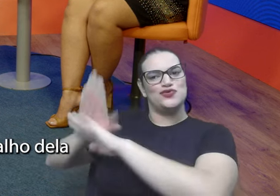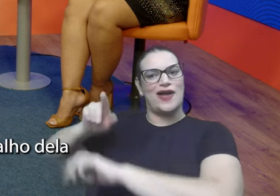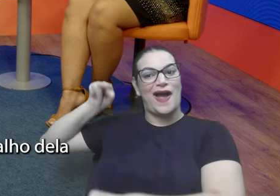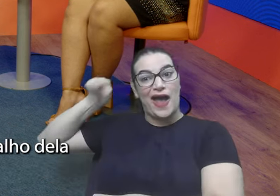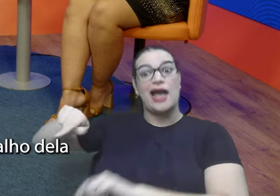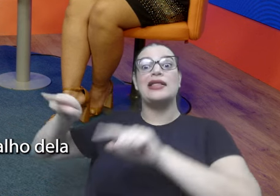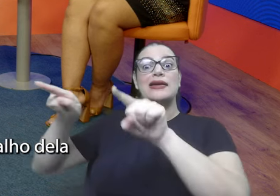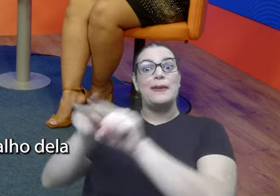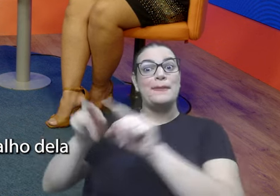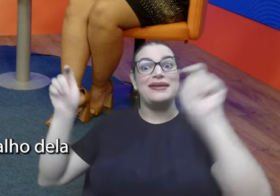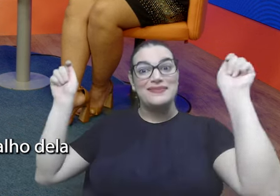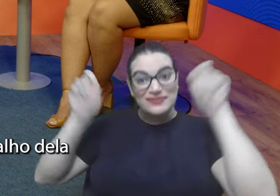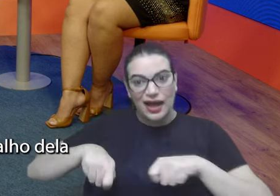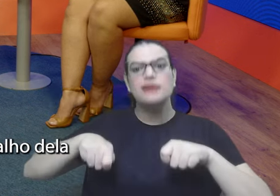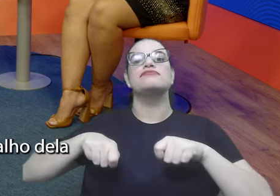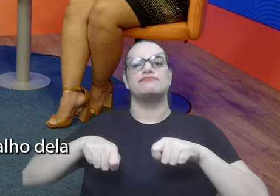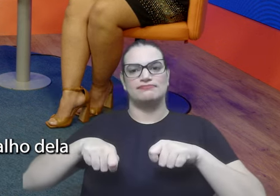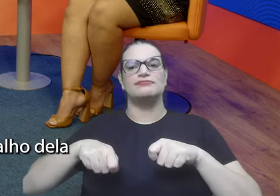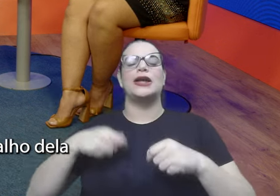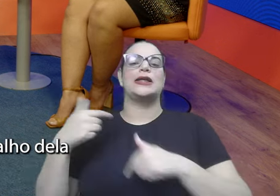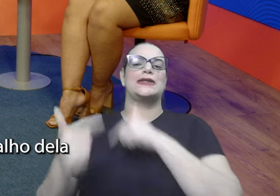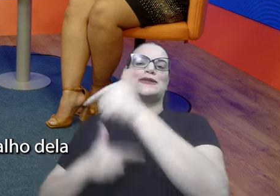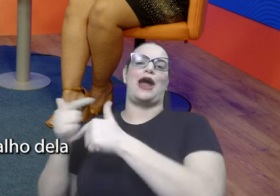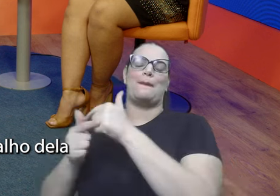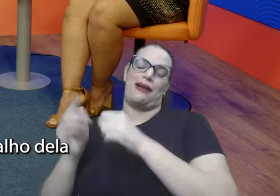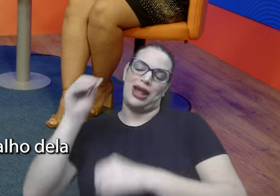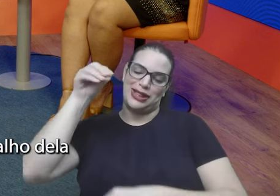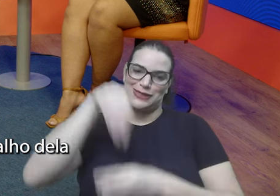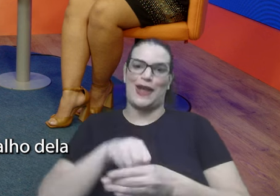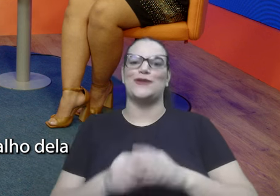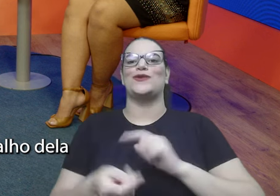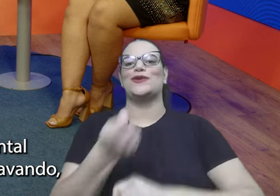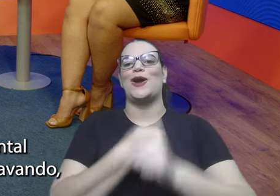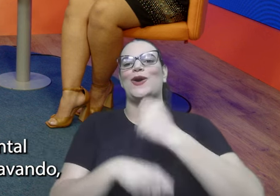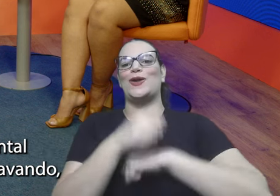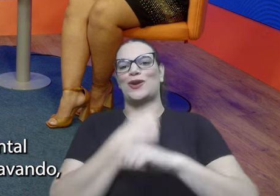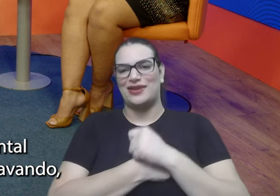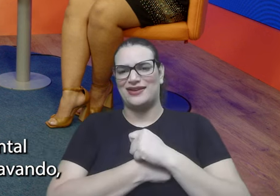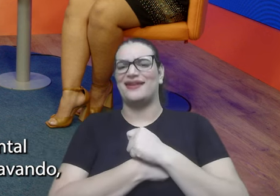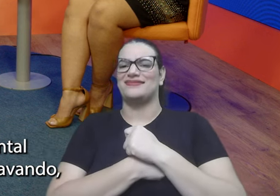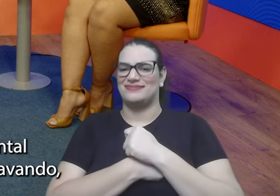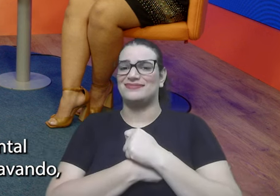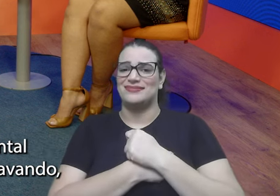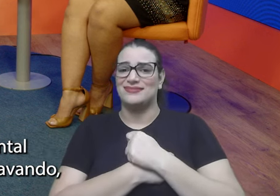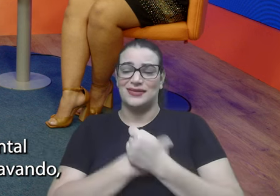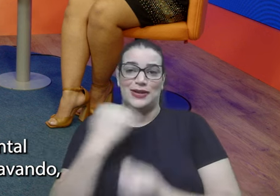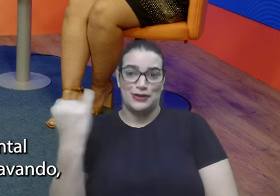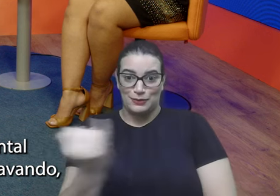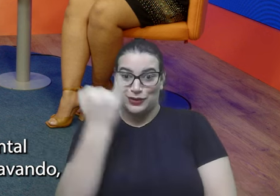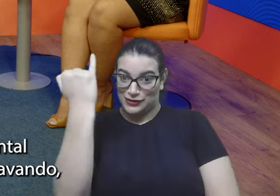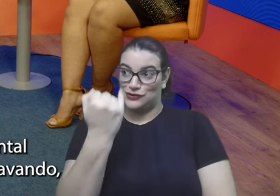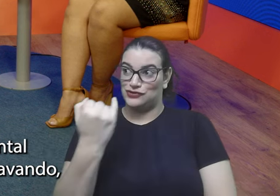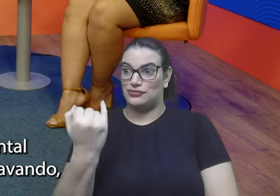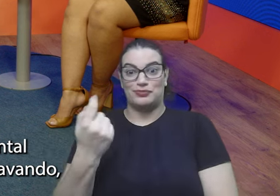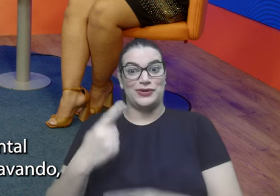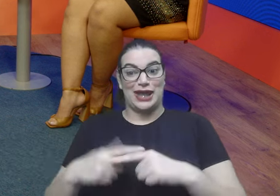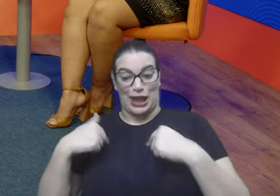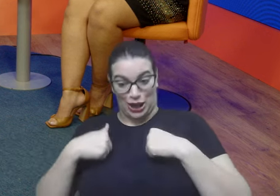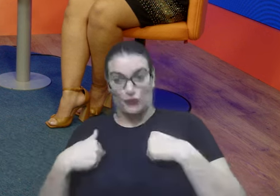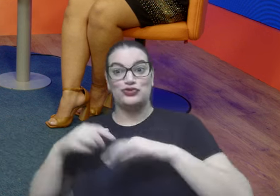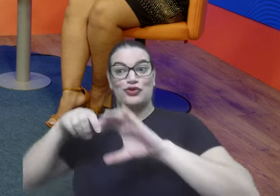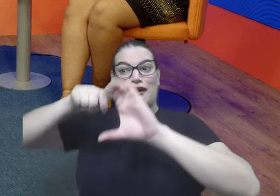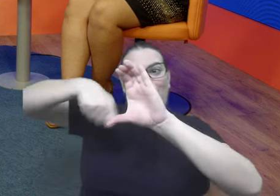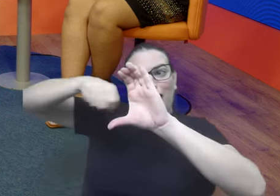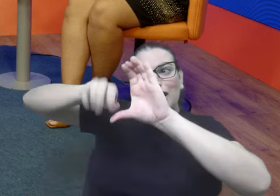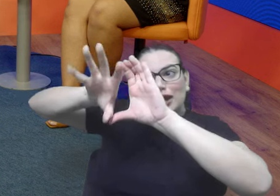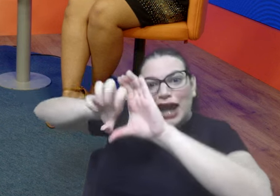que ela possa exercer o trabalho dela dentro da economia do trabalho que é fundamental pra gente poder tá aqui gravando